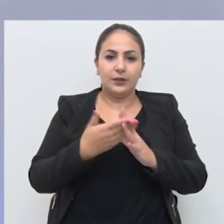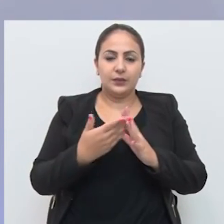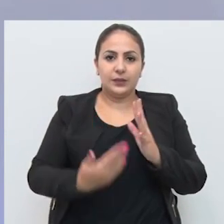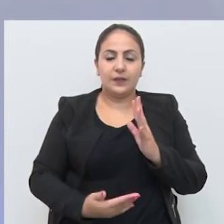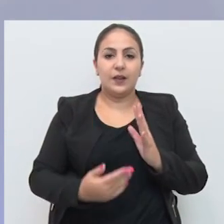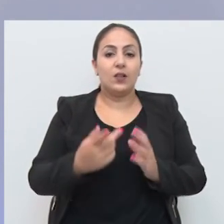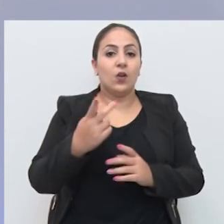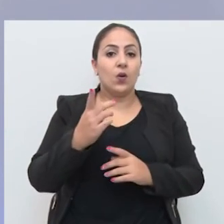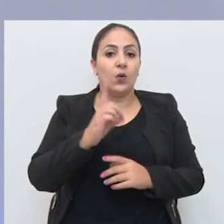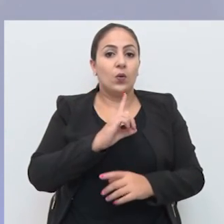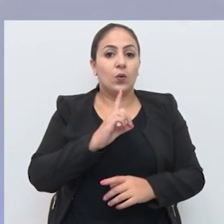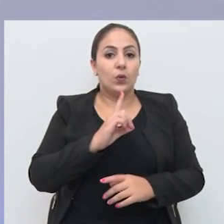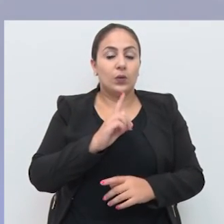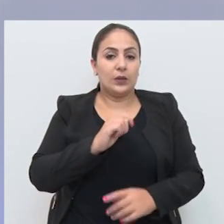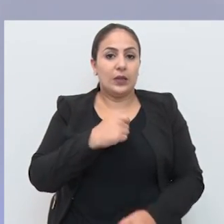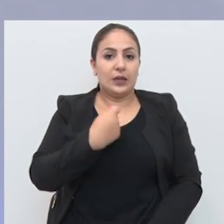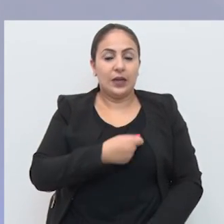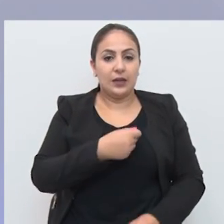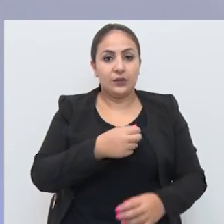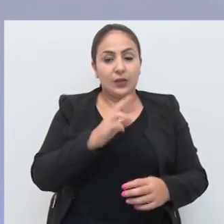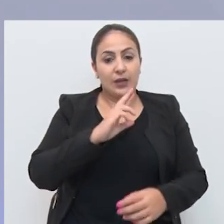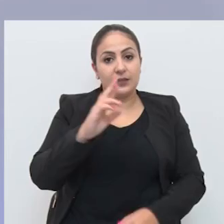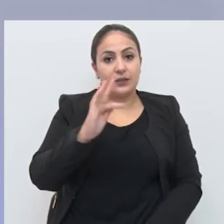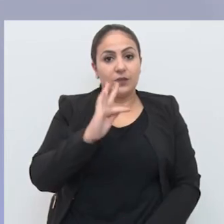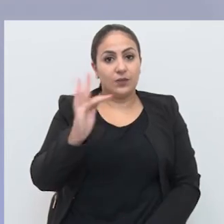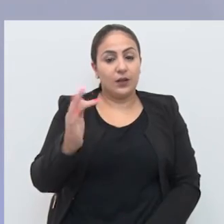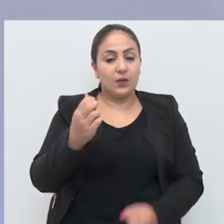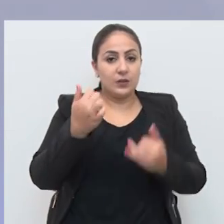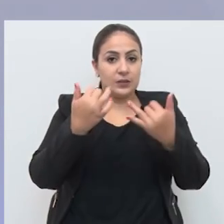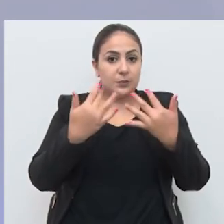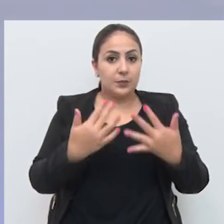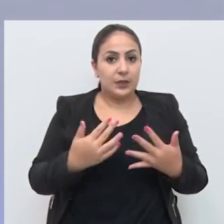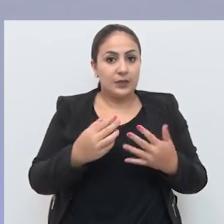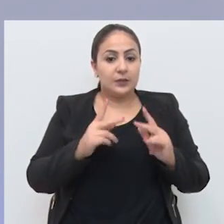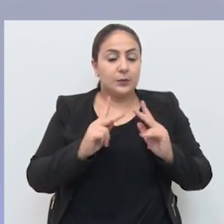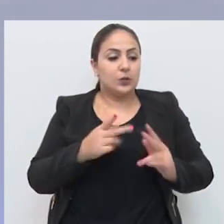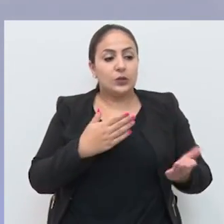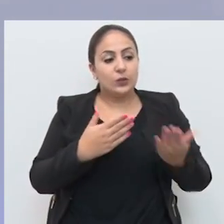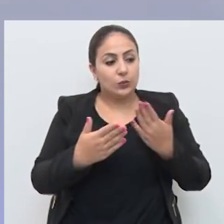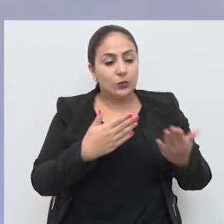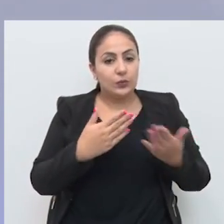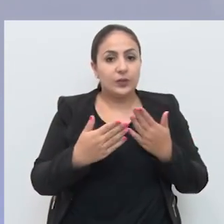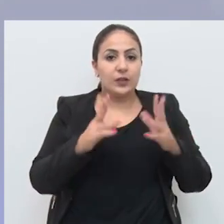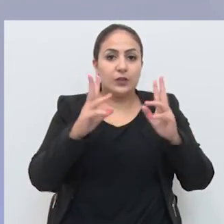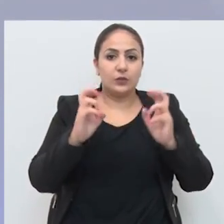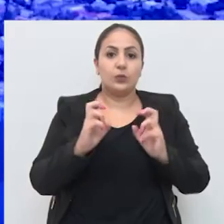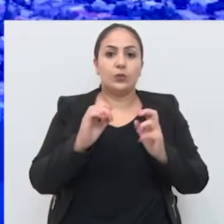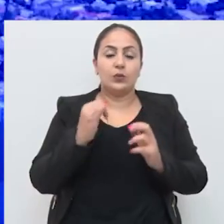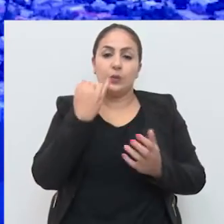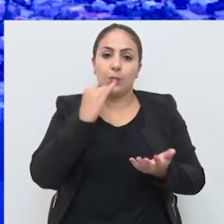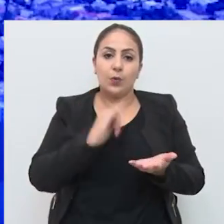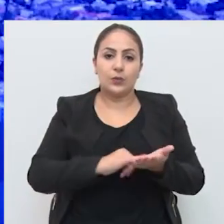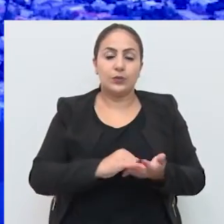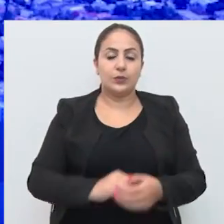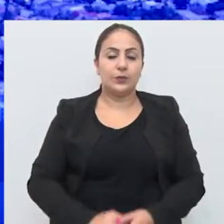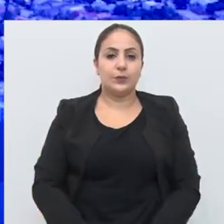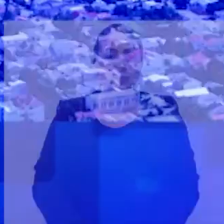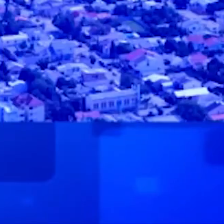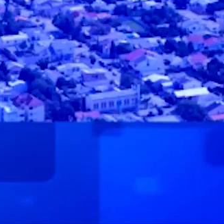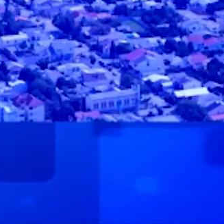delegado da Receita Federal esclarece as principais dúvidas sobre a declaração do imposto de renda.